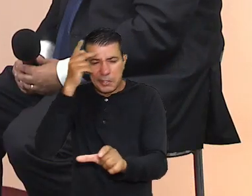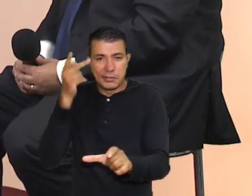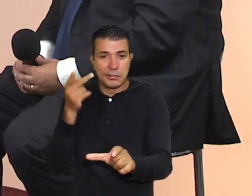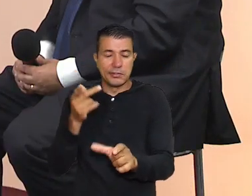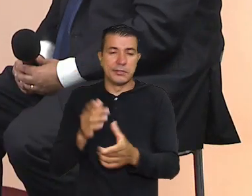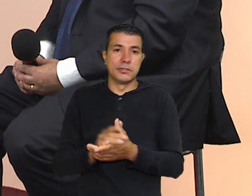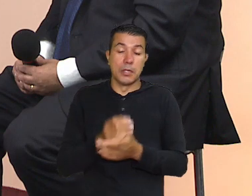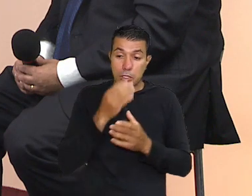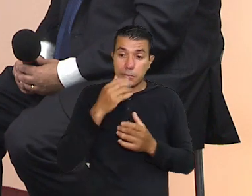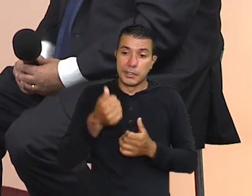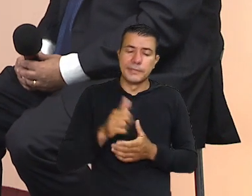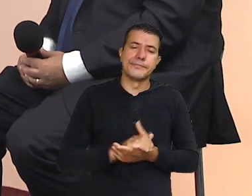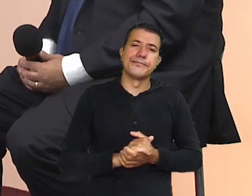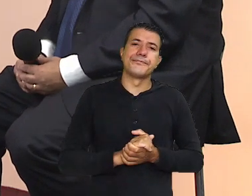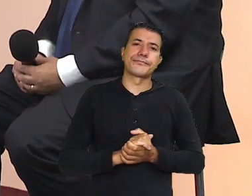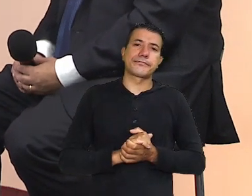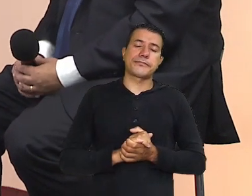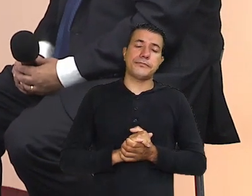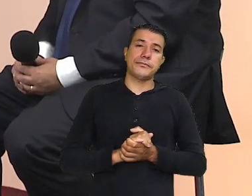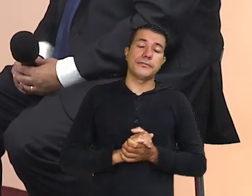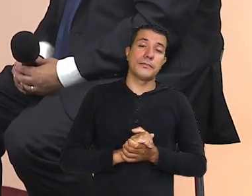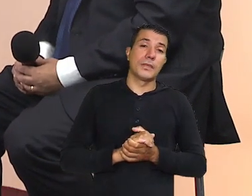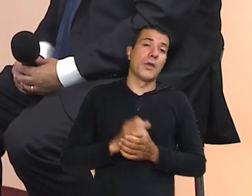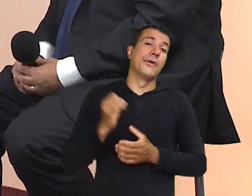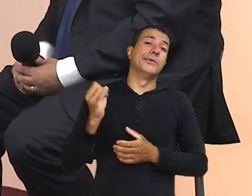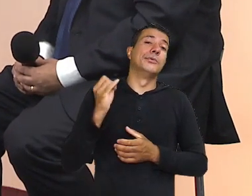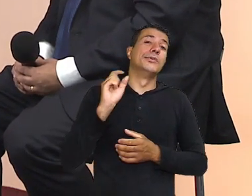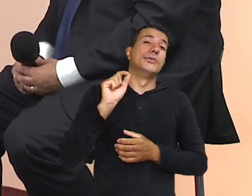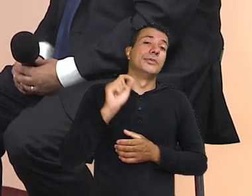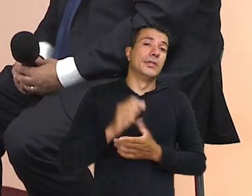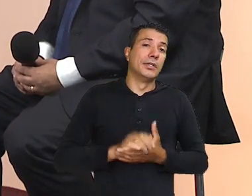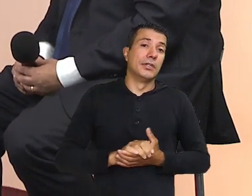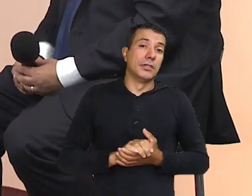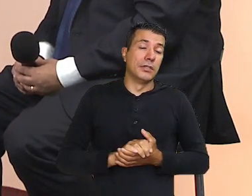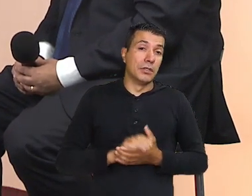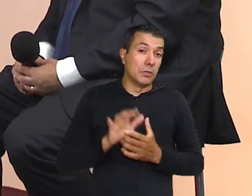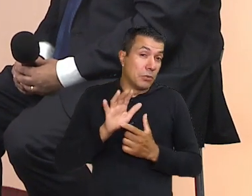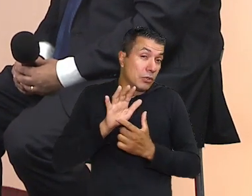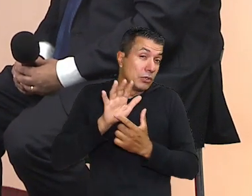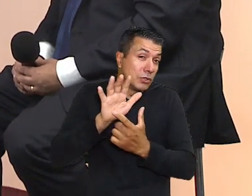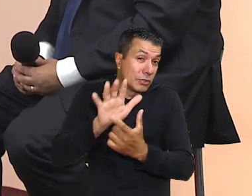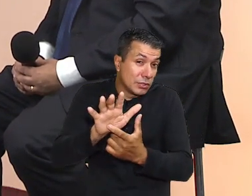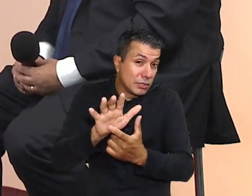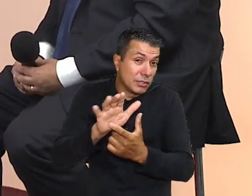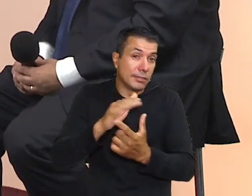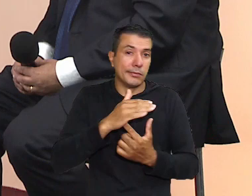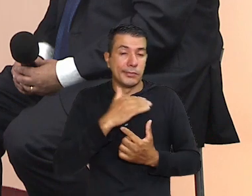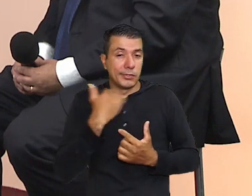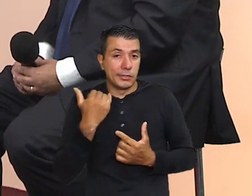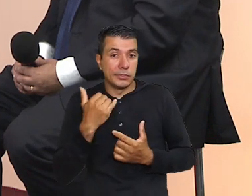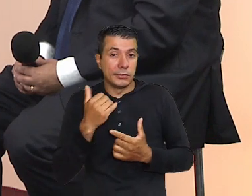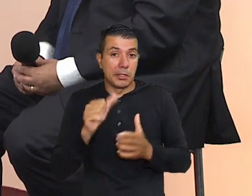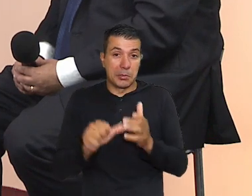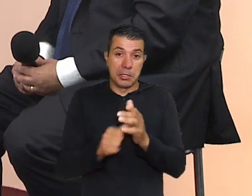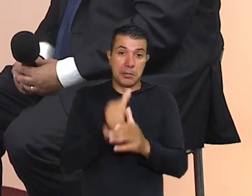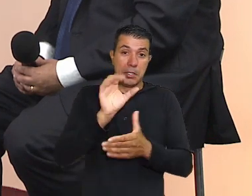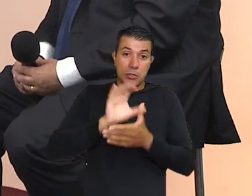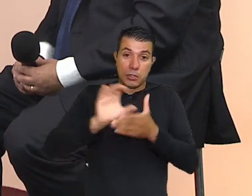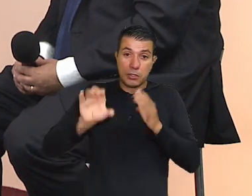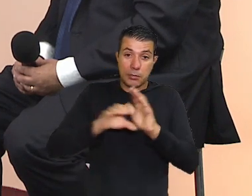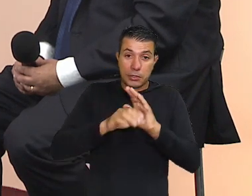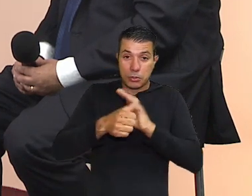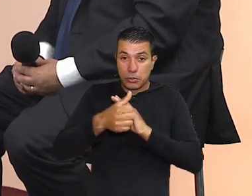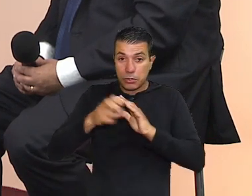bem. Muito bem. Outra questão importante é que, se referindo a esse assunto, lá em 1 Coríntios, capítulo